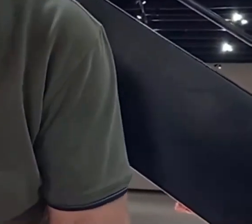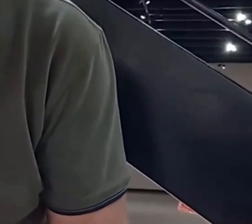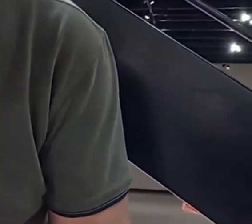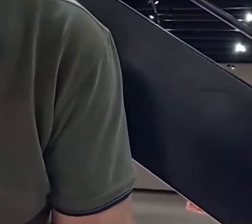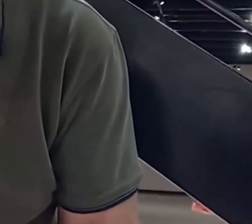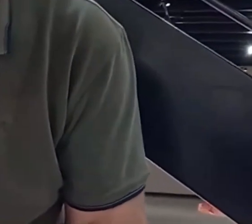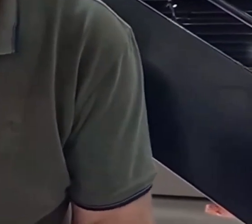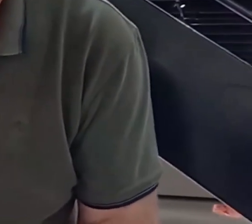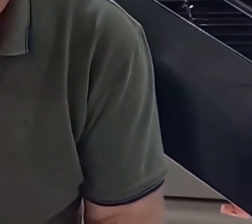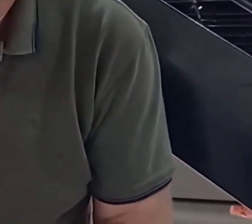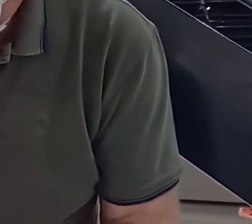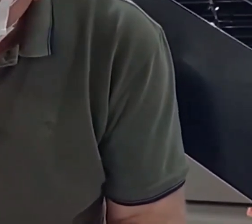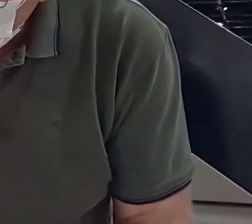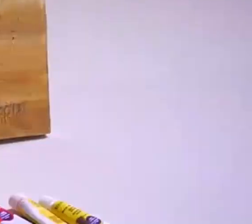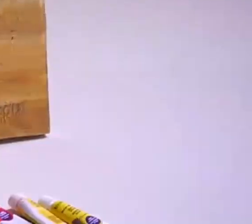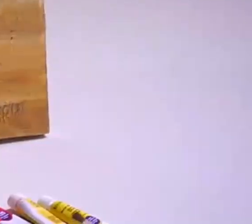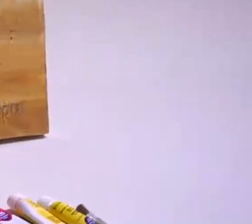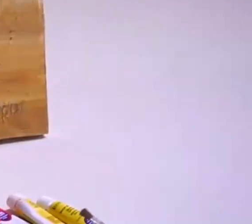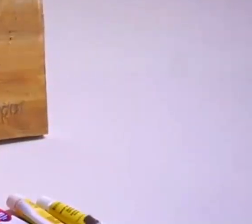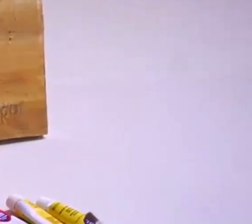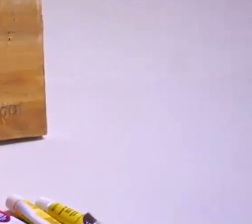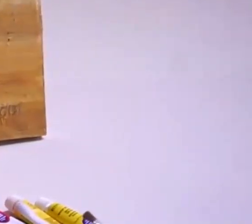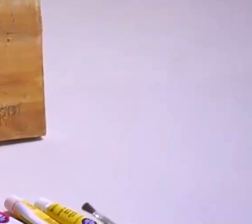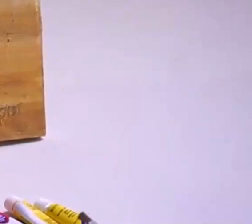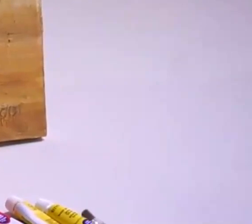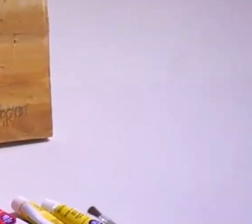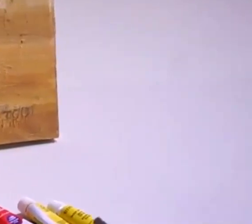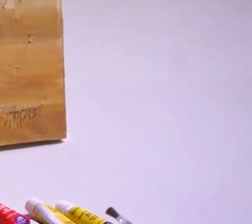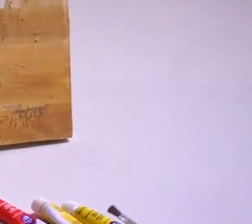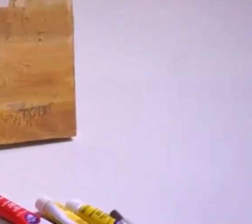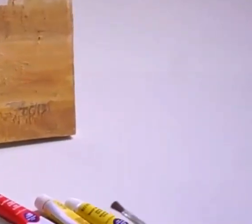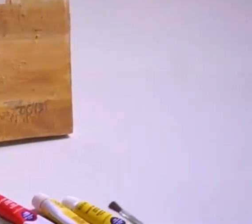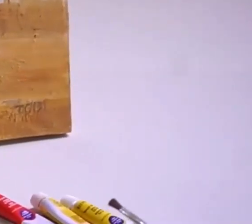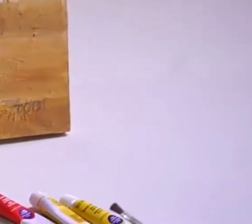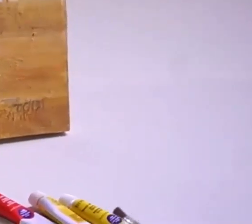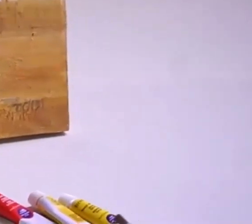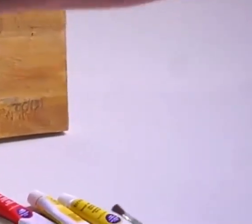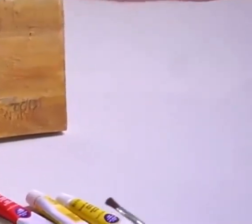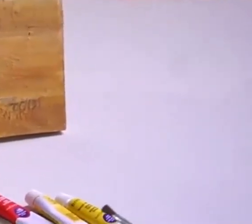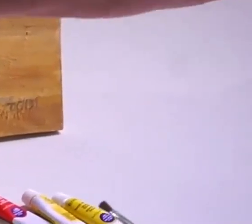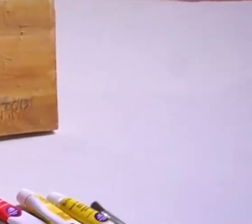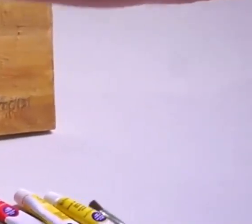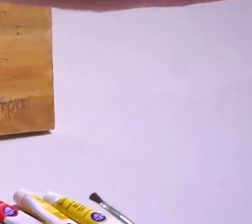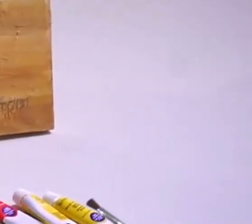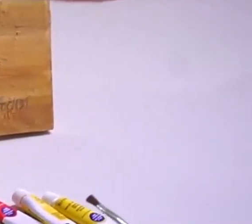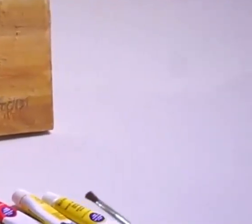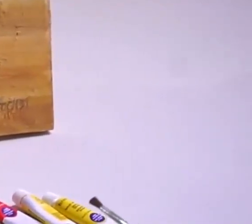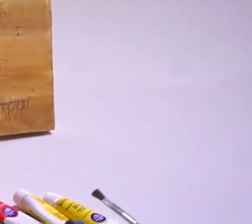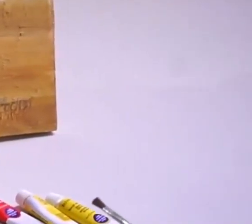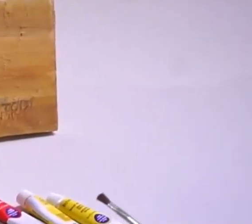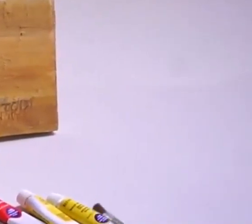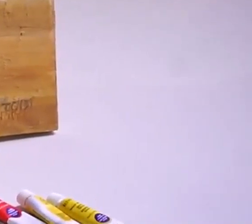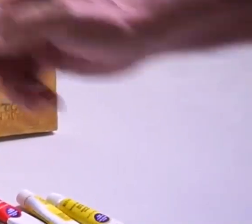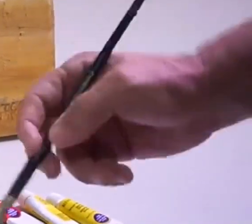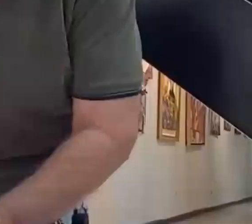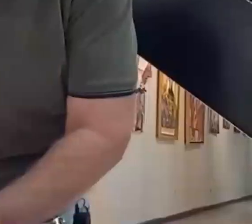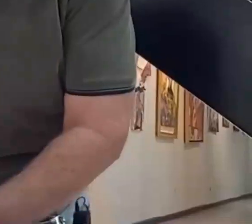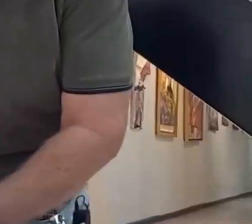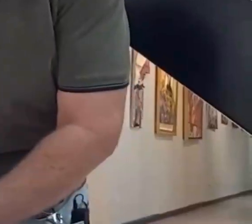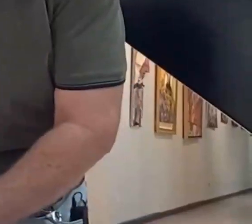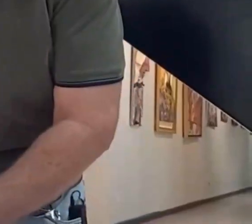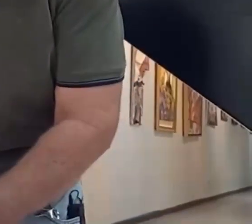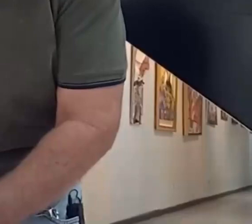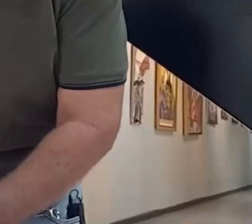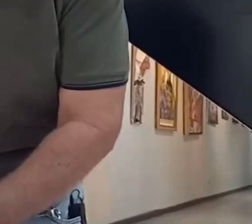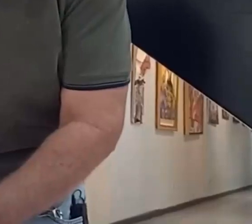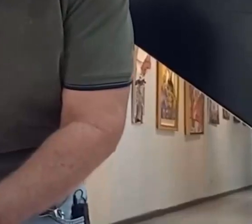fundição, você vai fundir uma cor na outra, no caso aqui o vermelho, o azul, né? Que eu estou querendo fazer aqui, tem um... Aí eu